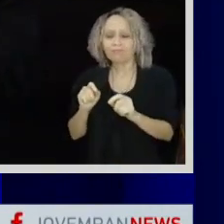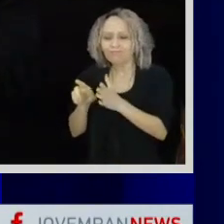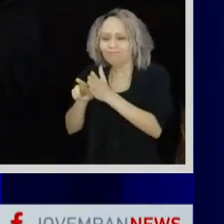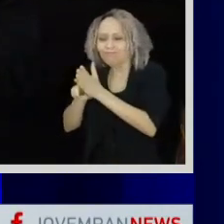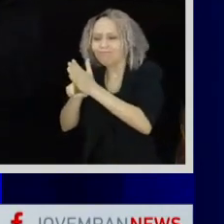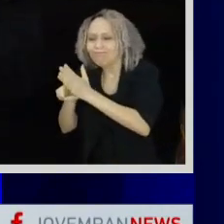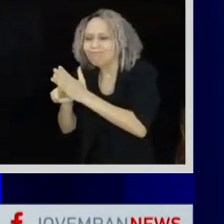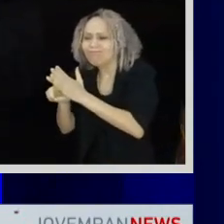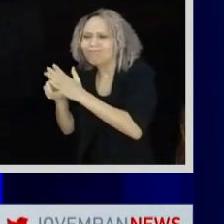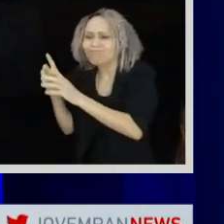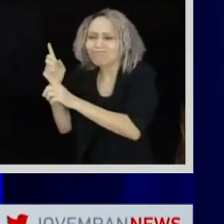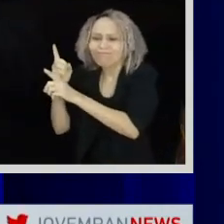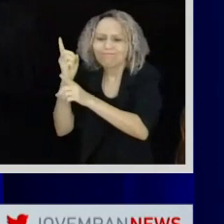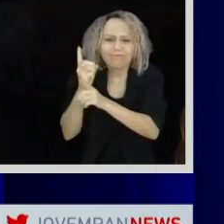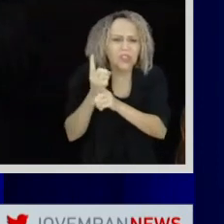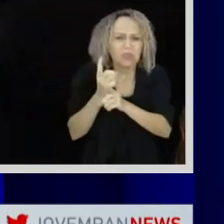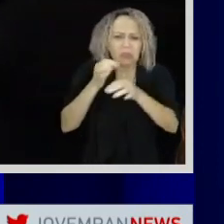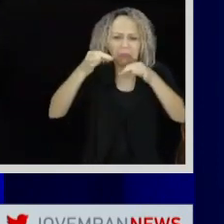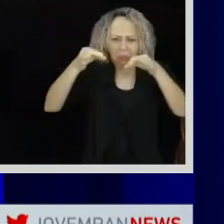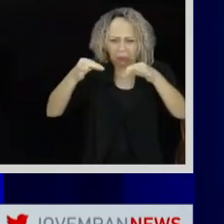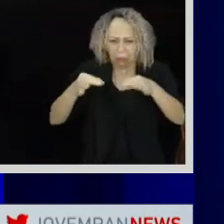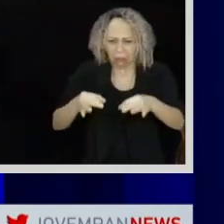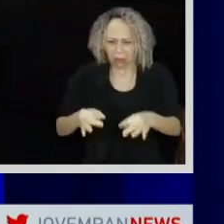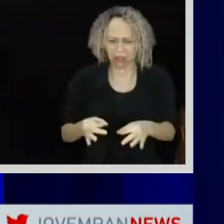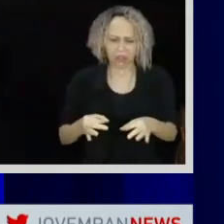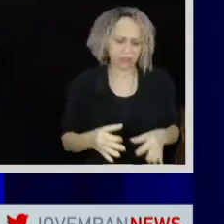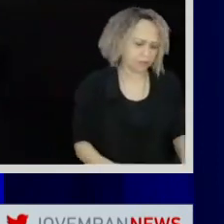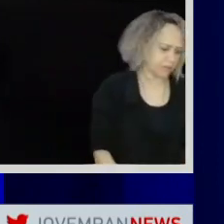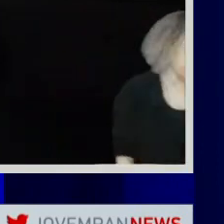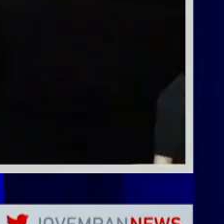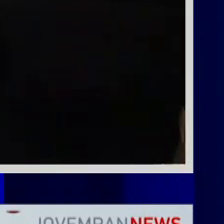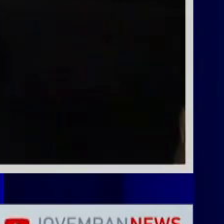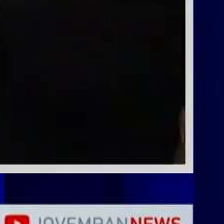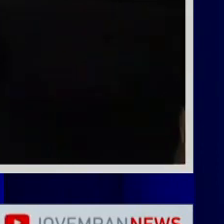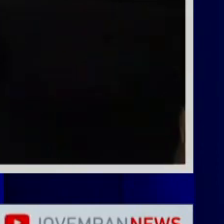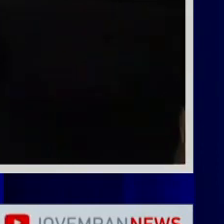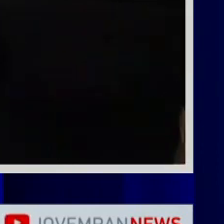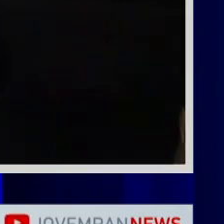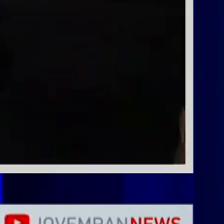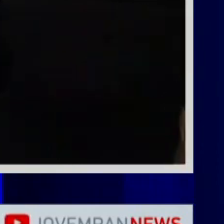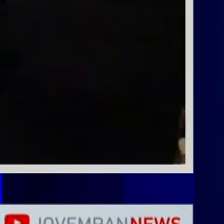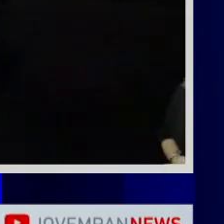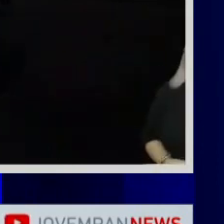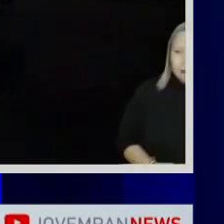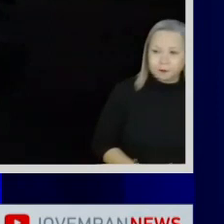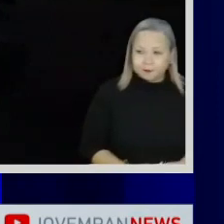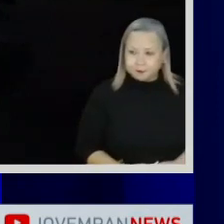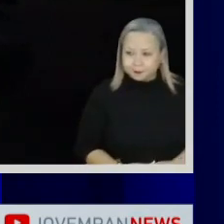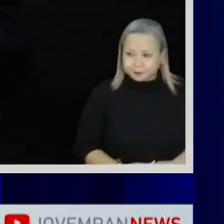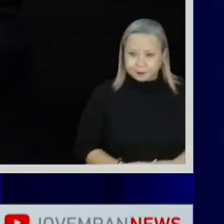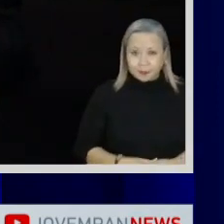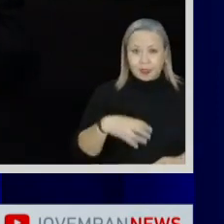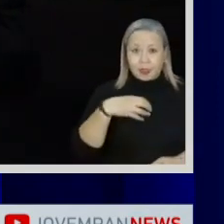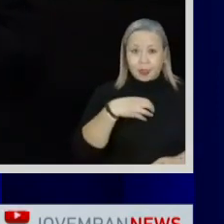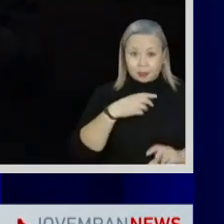do poder. A gente está vendo o Mercadante falando ali que não teve ruído, que não teve nenhum tipo de problema e, na verdade, gente, isso